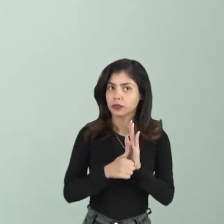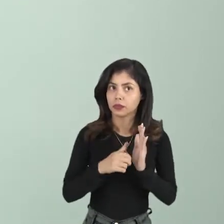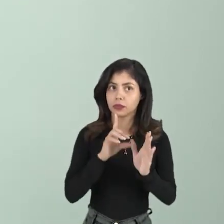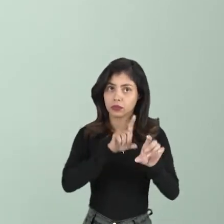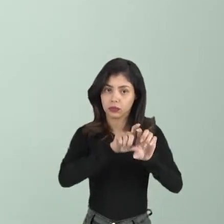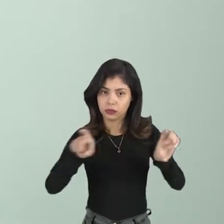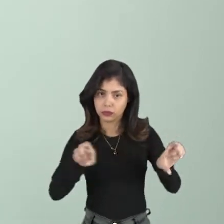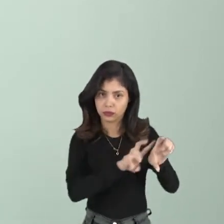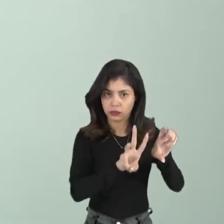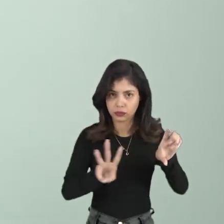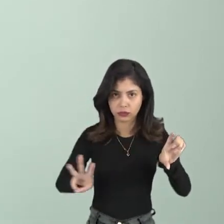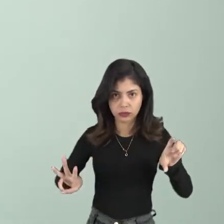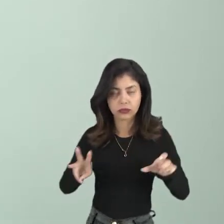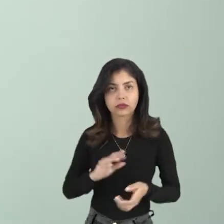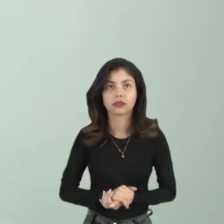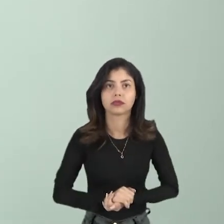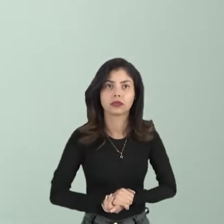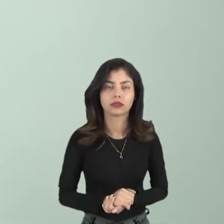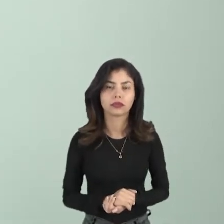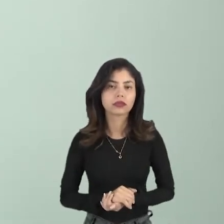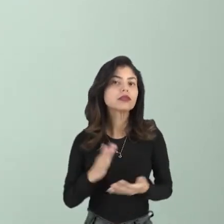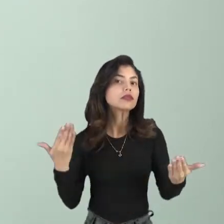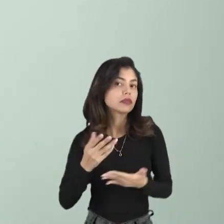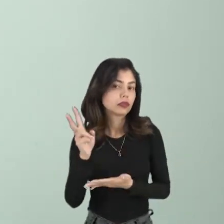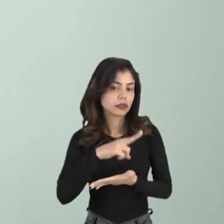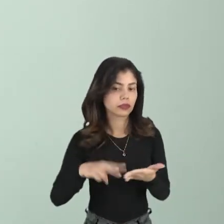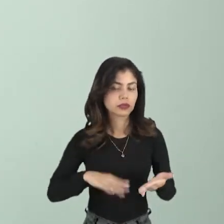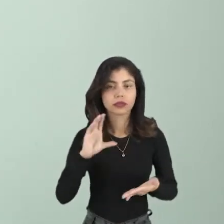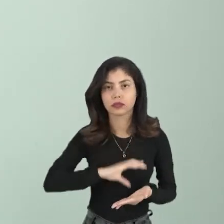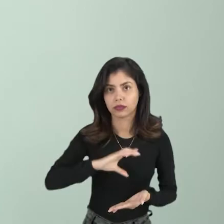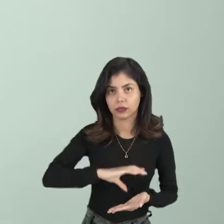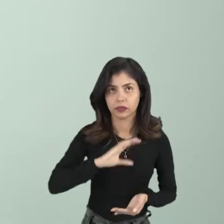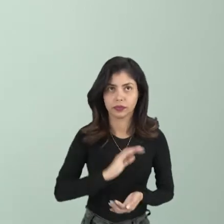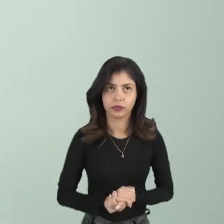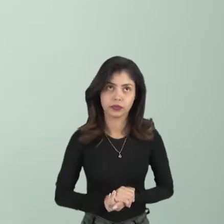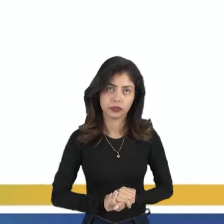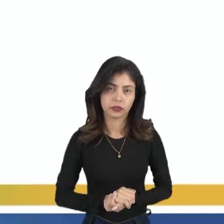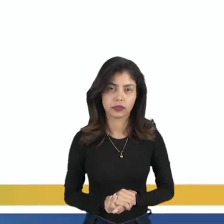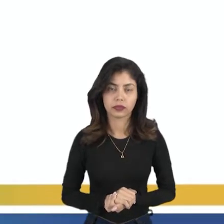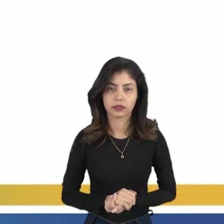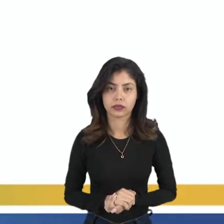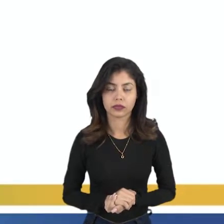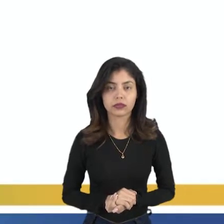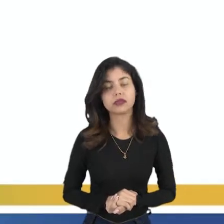do site. Tá. Vamos para a leitura em português.